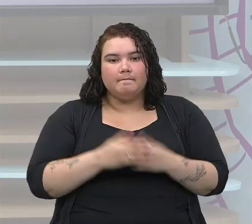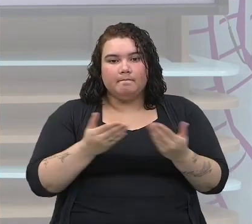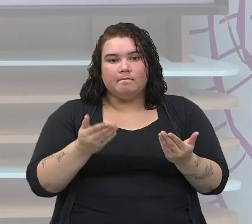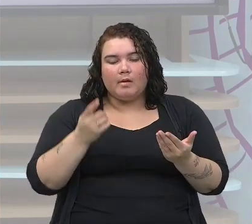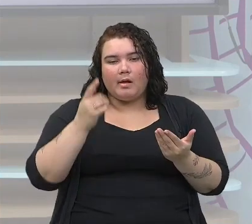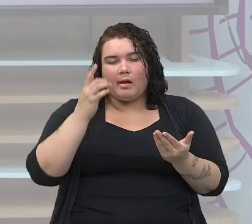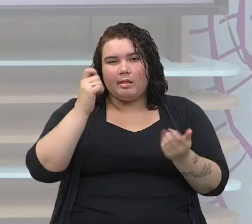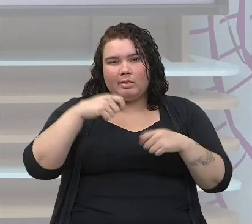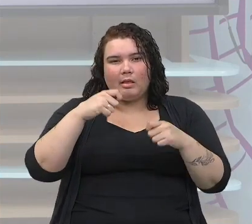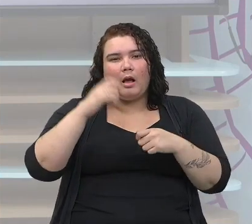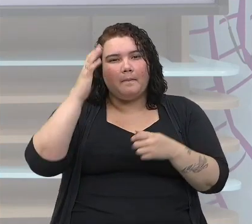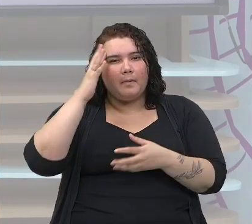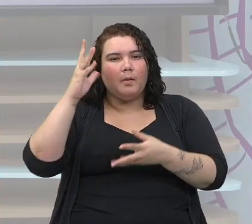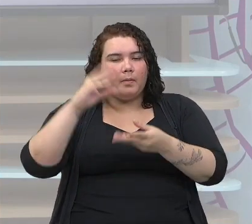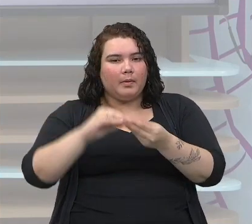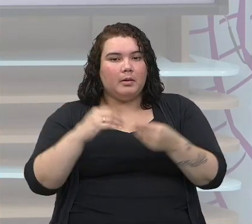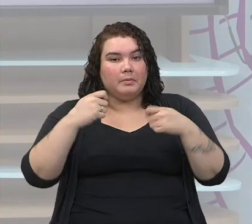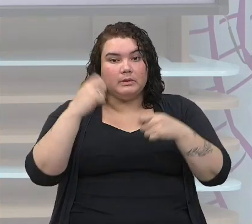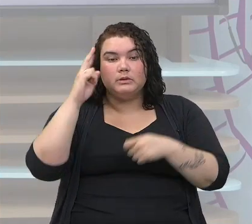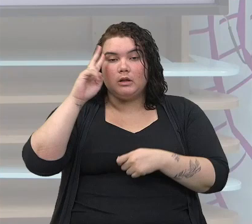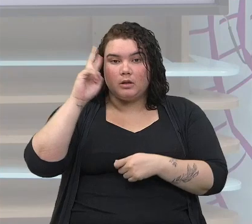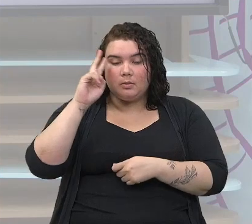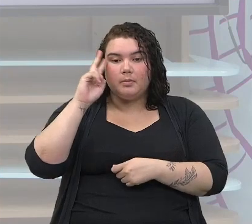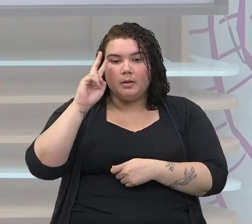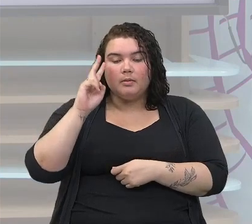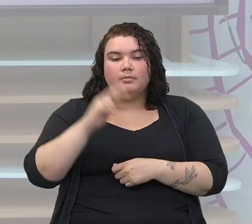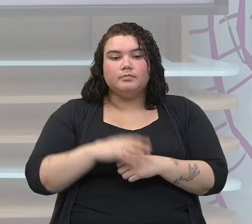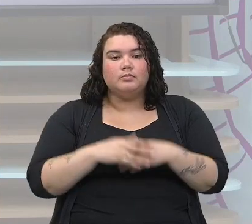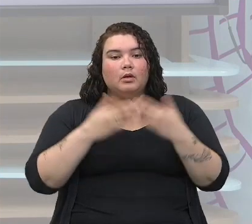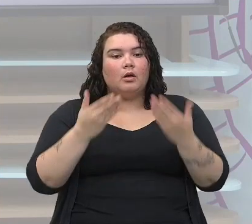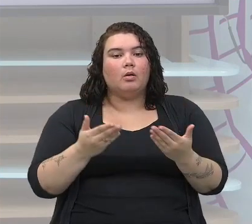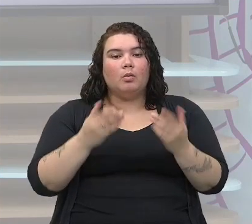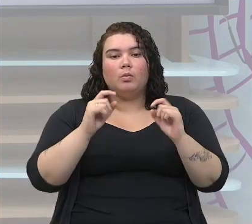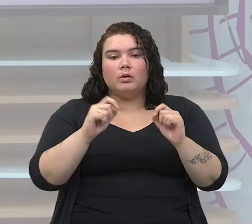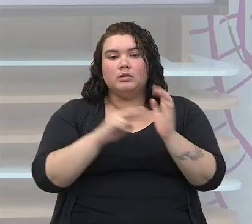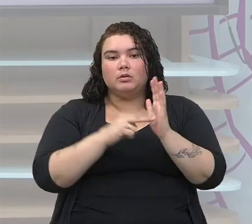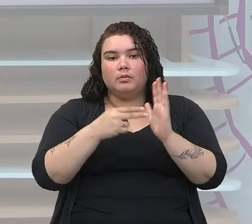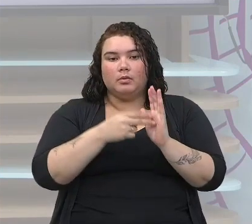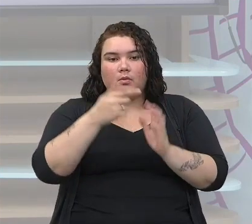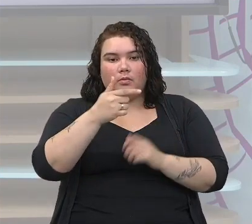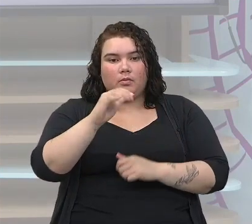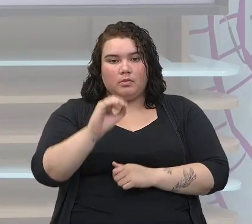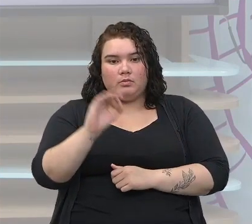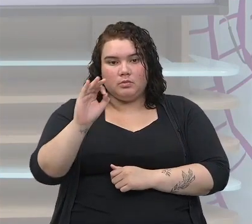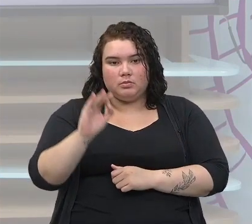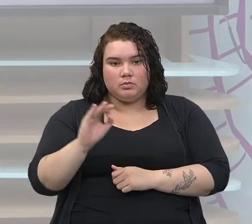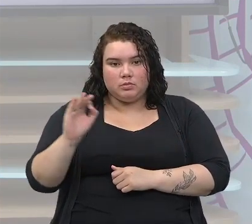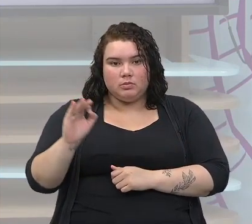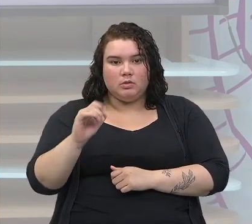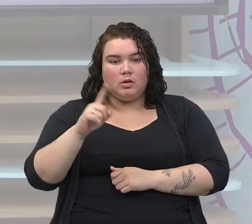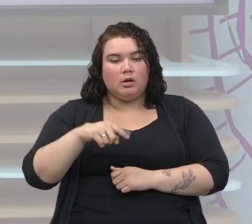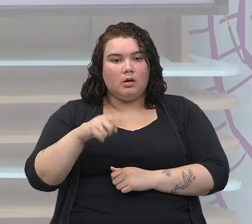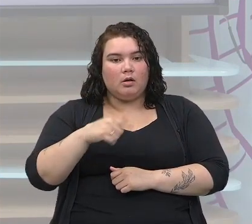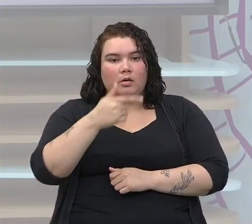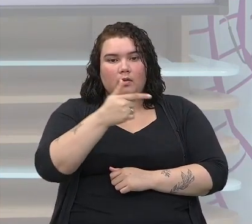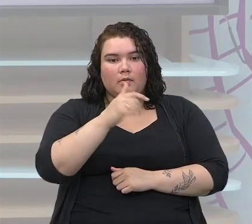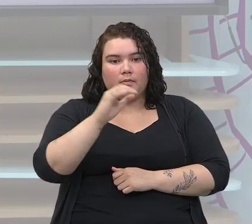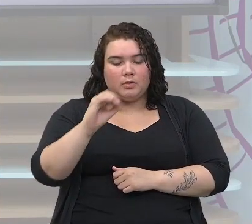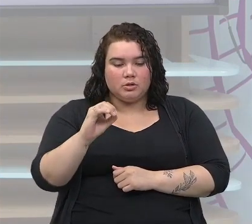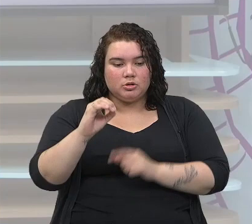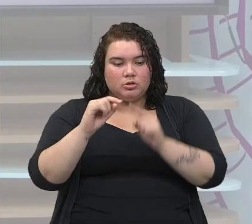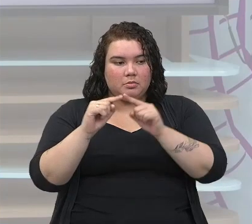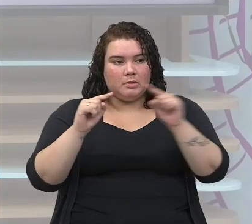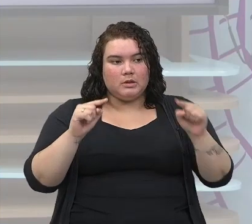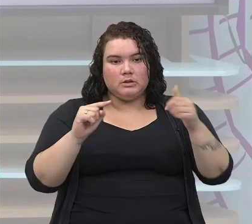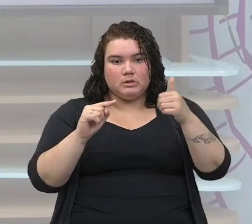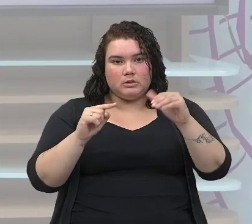lógica, né? Mas, assim, a gente tem que lembrar. Então, o que é o 20%? 20% é 20 para cada 100.